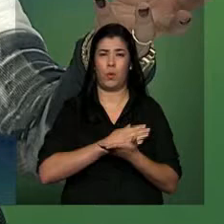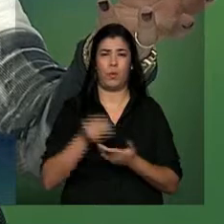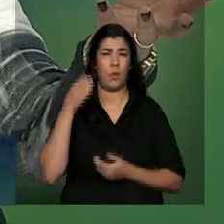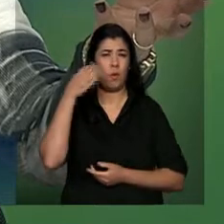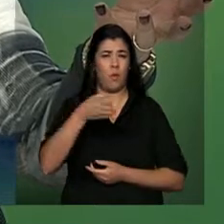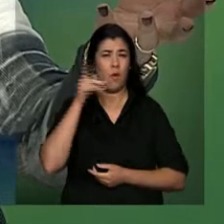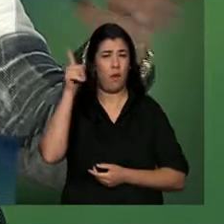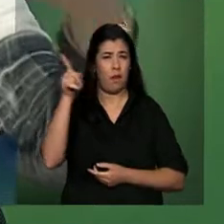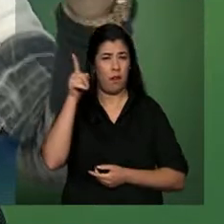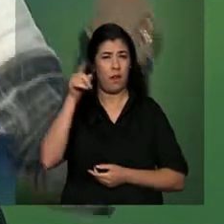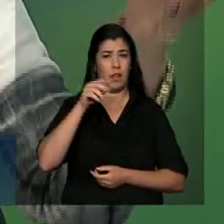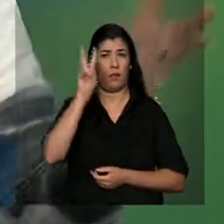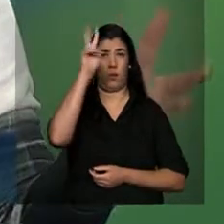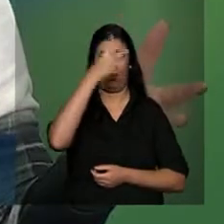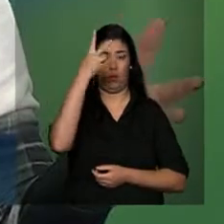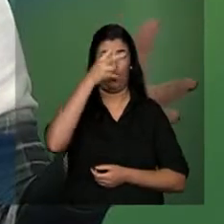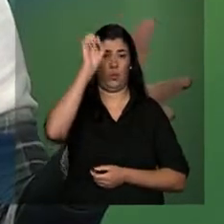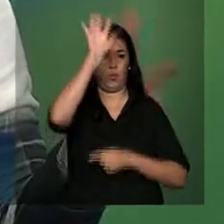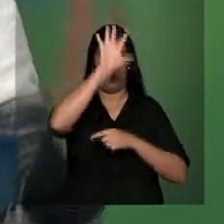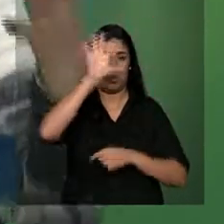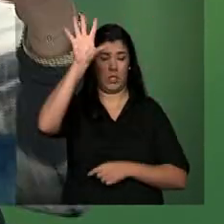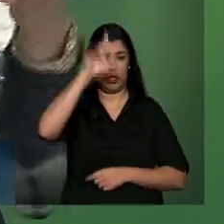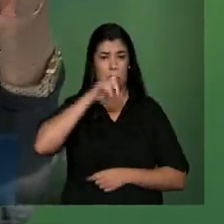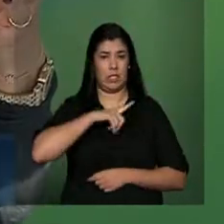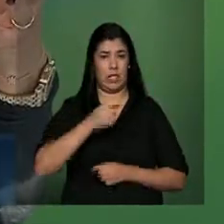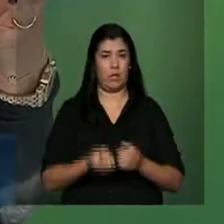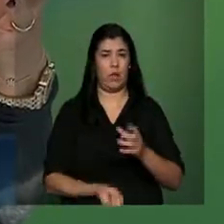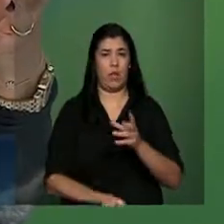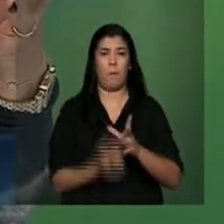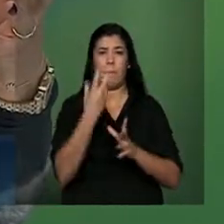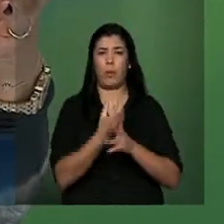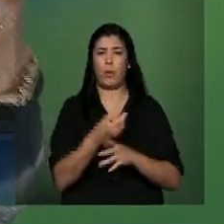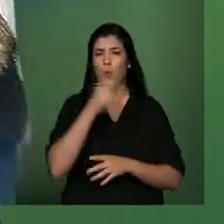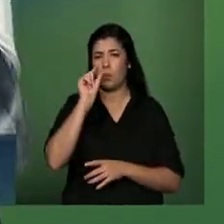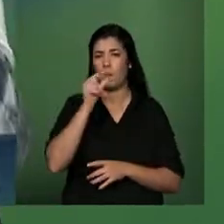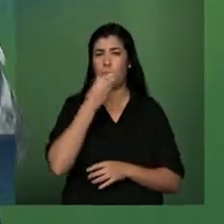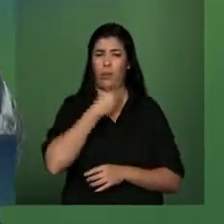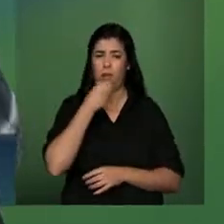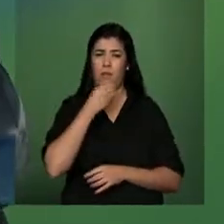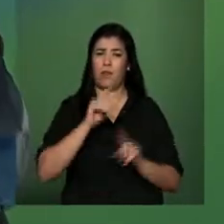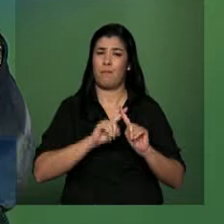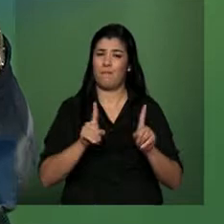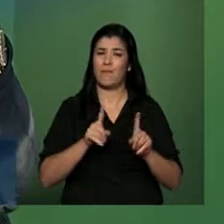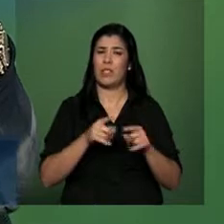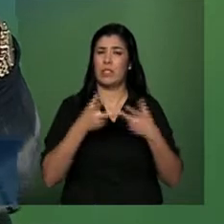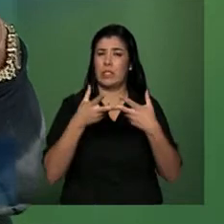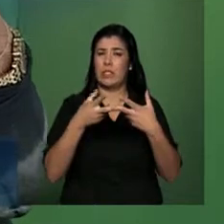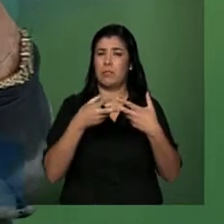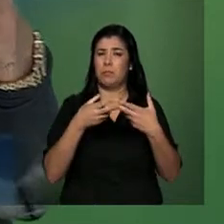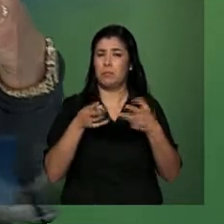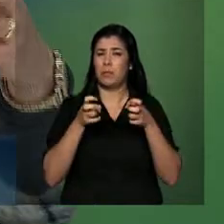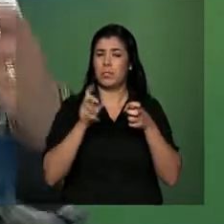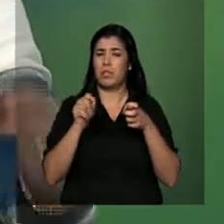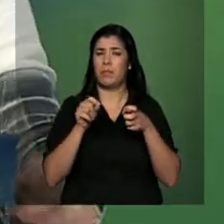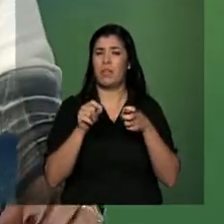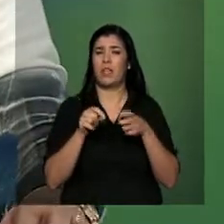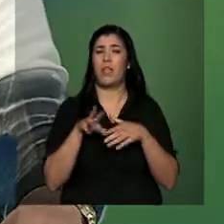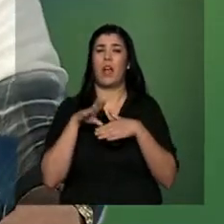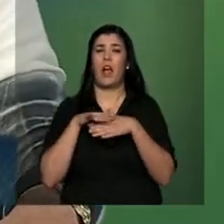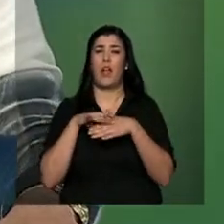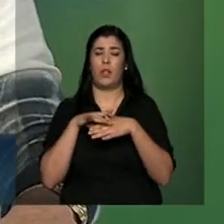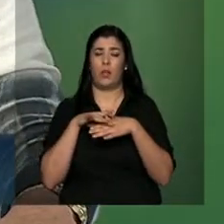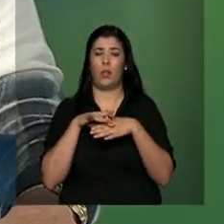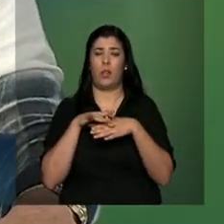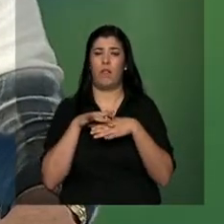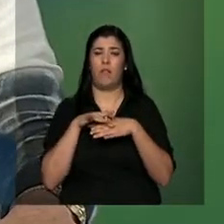ser produtores de frutas expressivos no país, mas essa doença é transferida para o